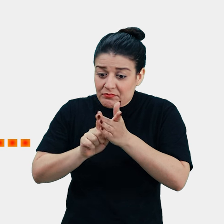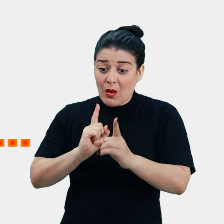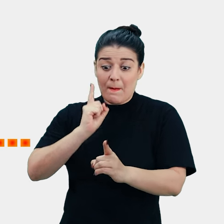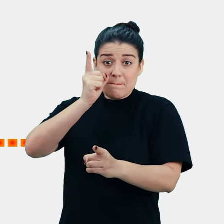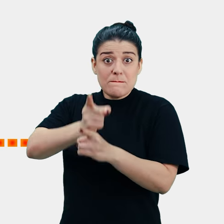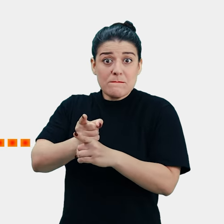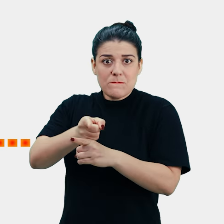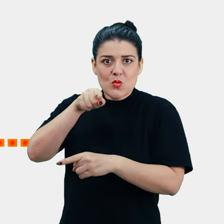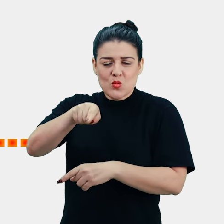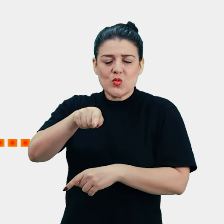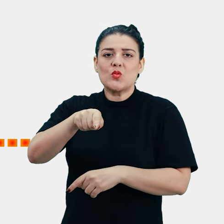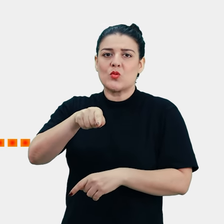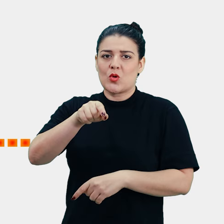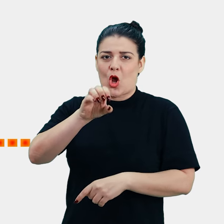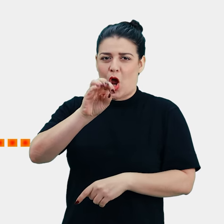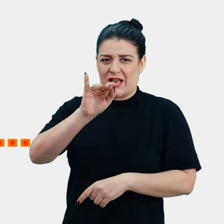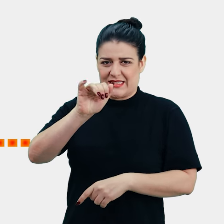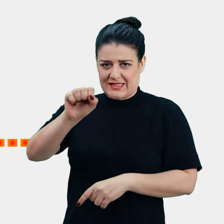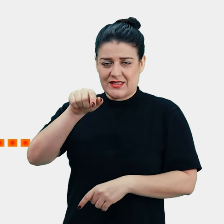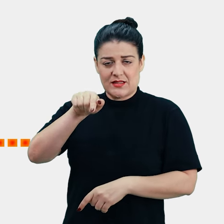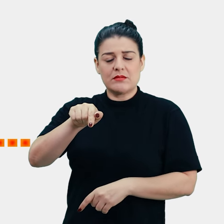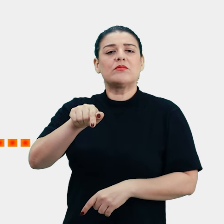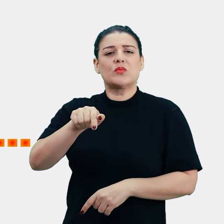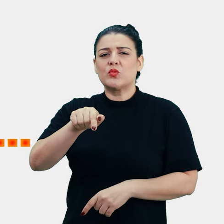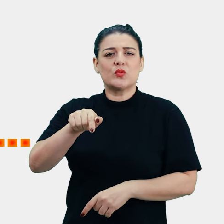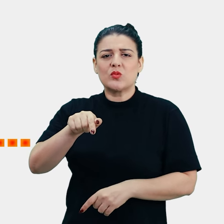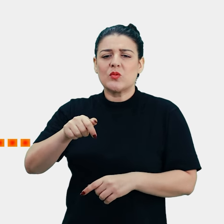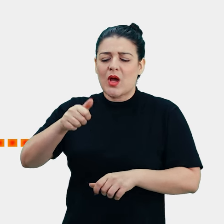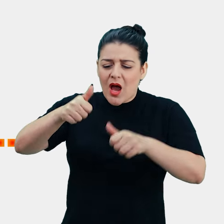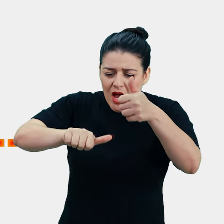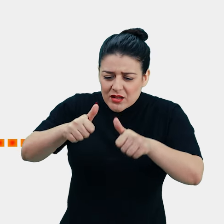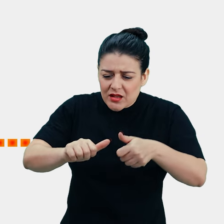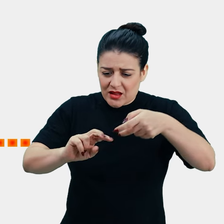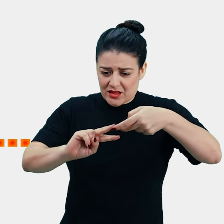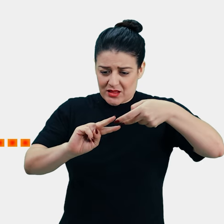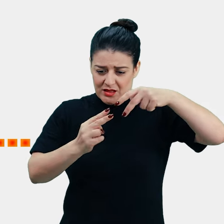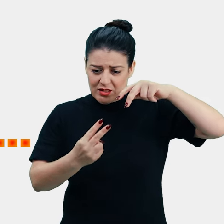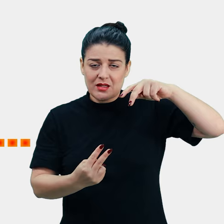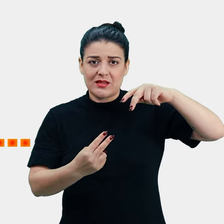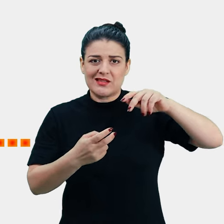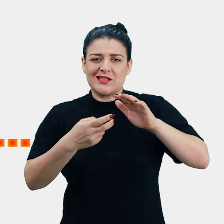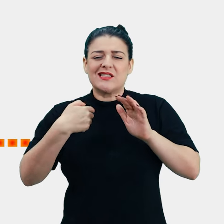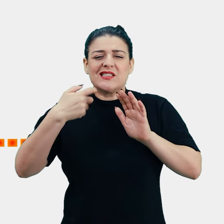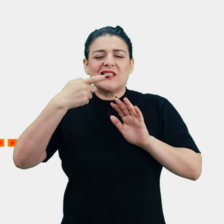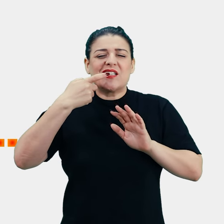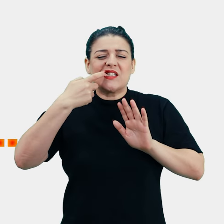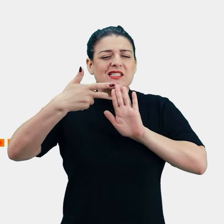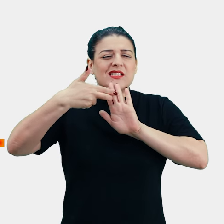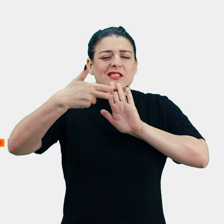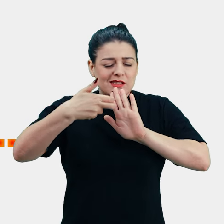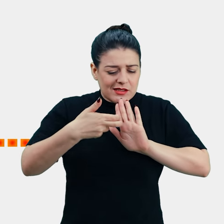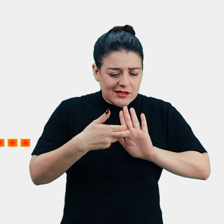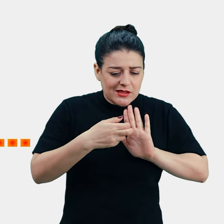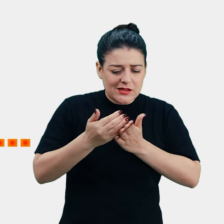encontraram essa múmia chamada Otzi, eles realizaram análise de DNA do cálculo dentário e a partir dessa